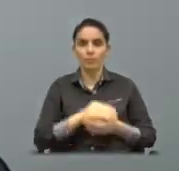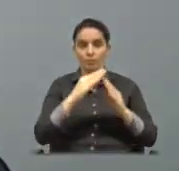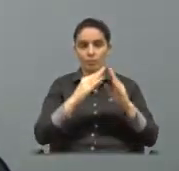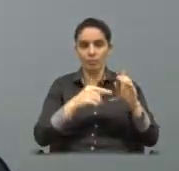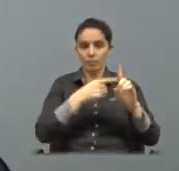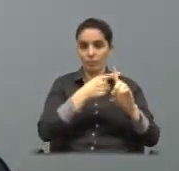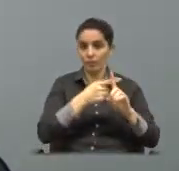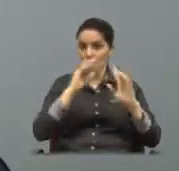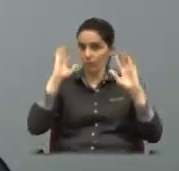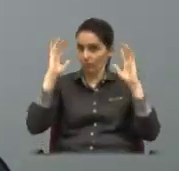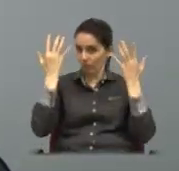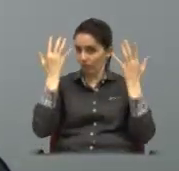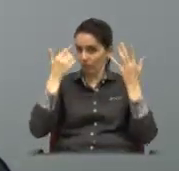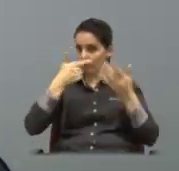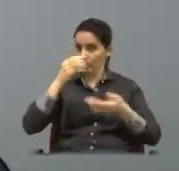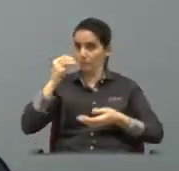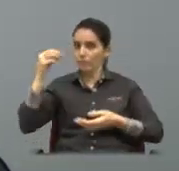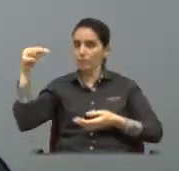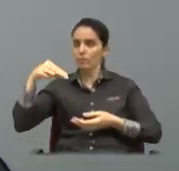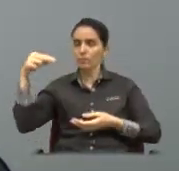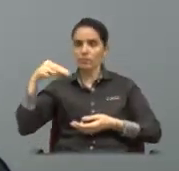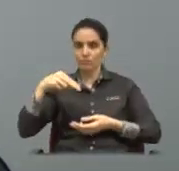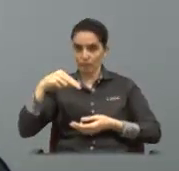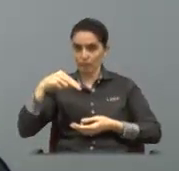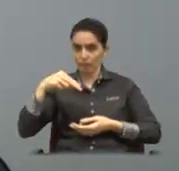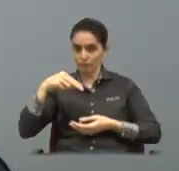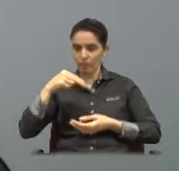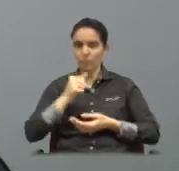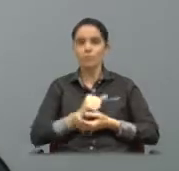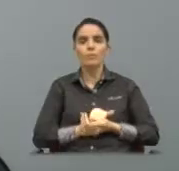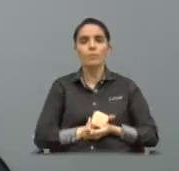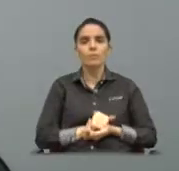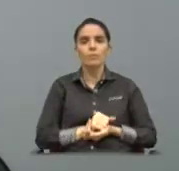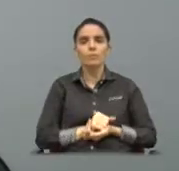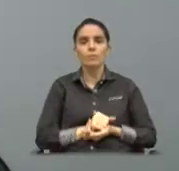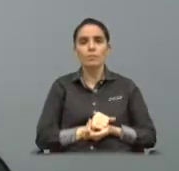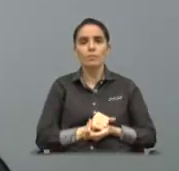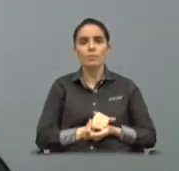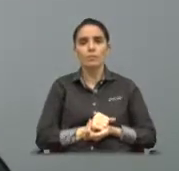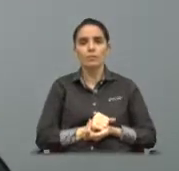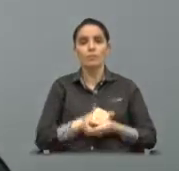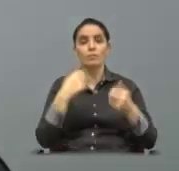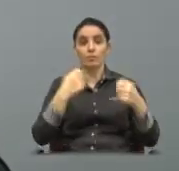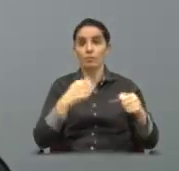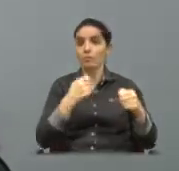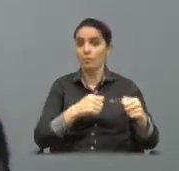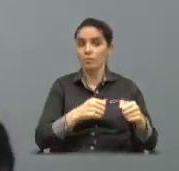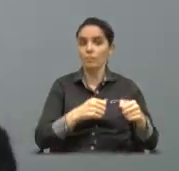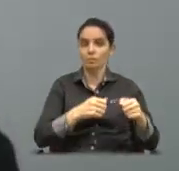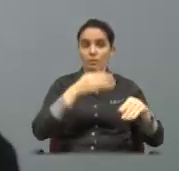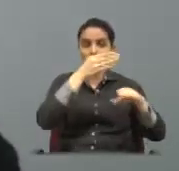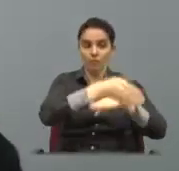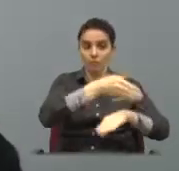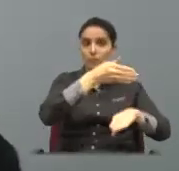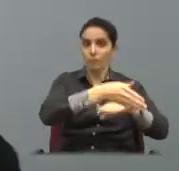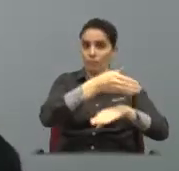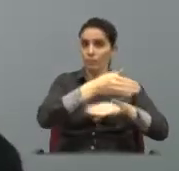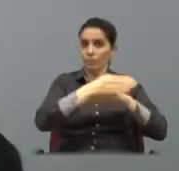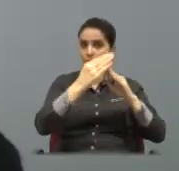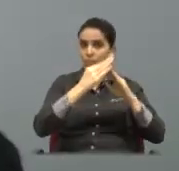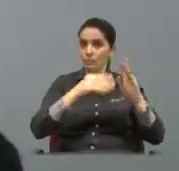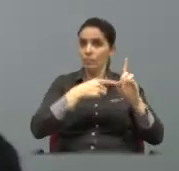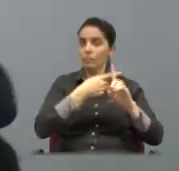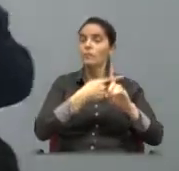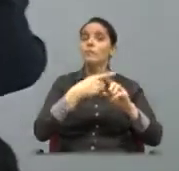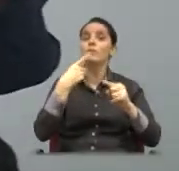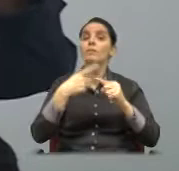eventos do 20 de novembro não poderia passar sem passar por lá, em razão dos escravos que ajudaram